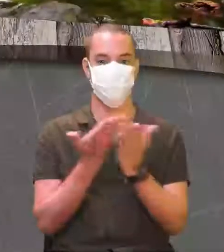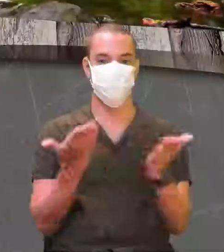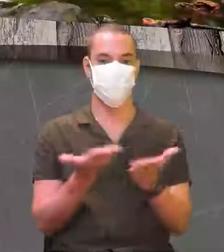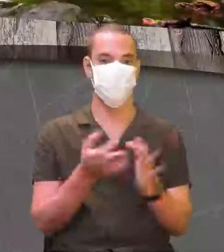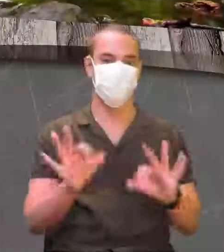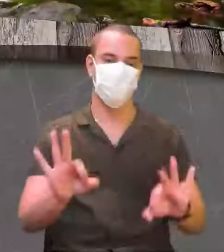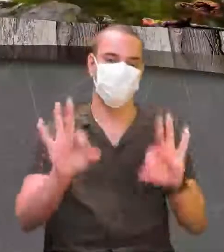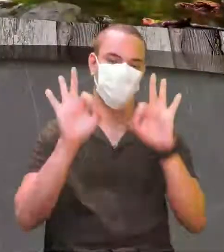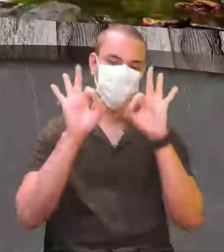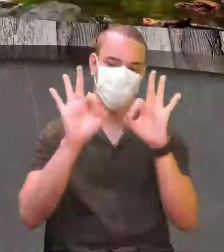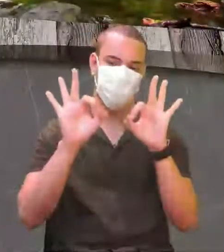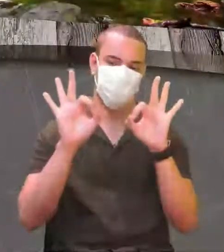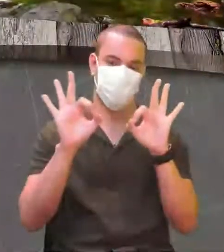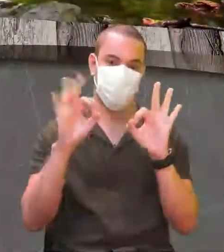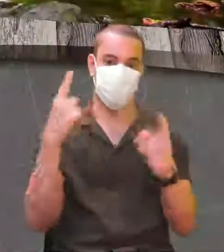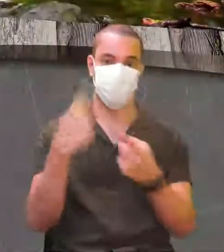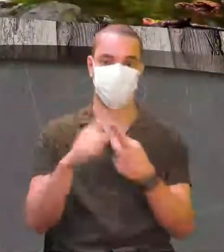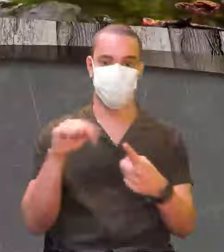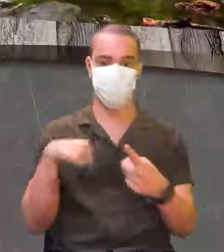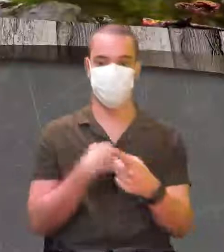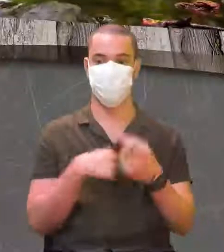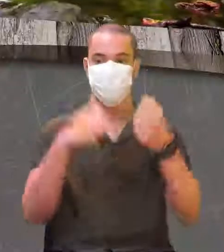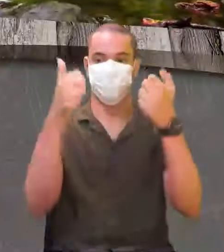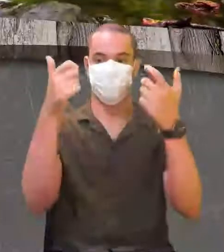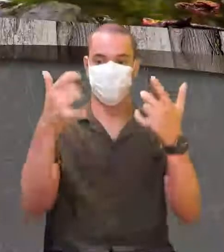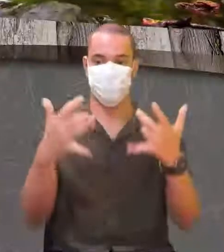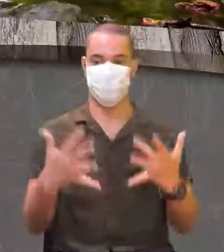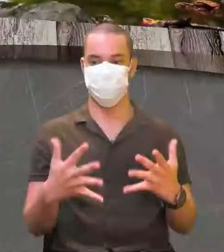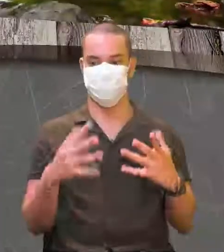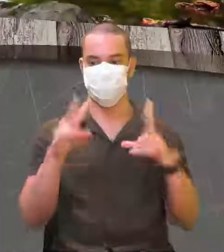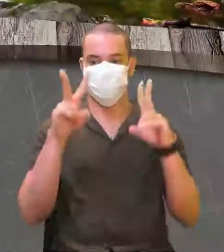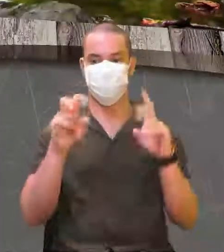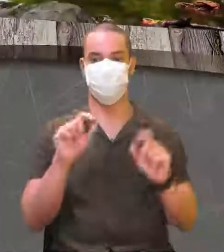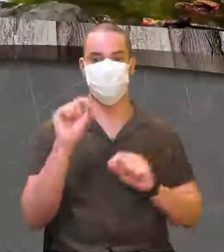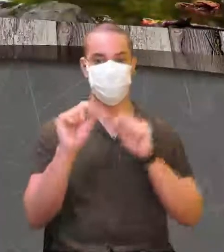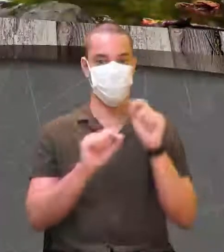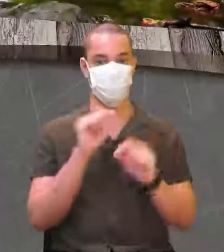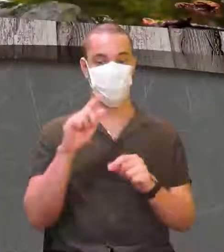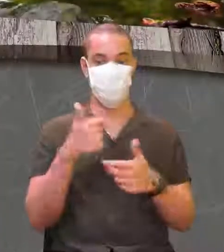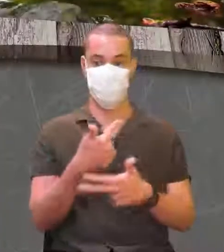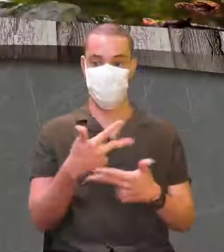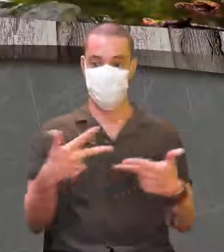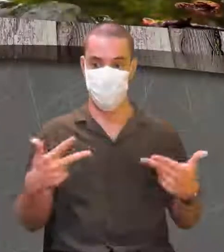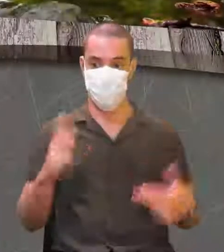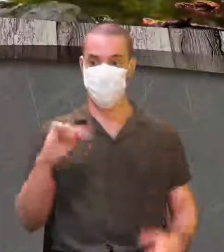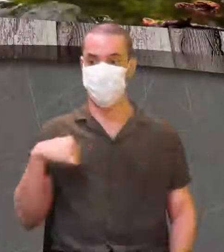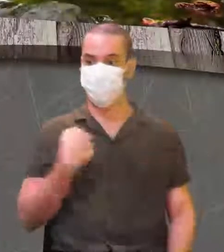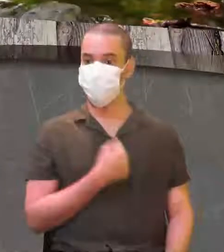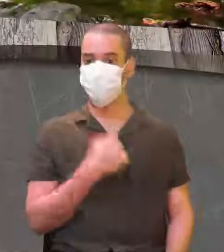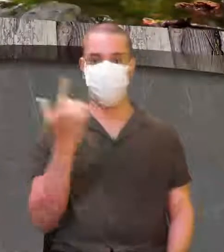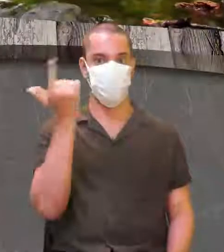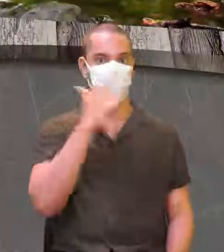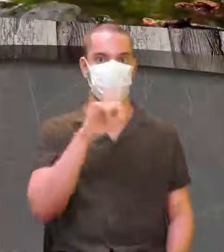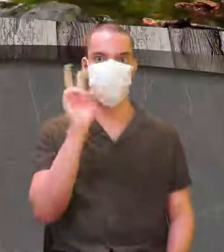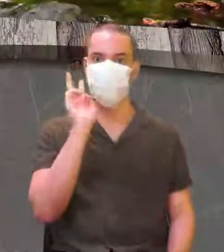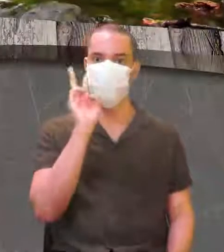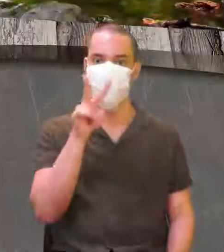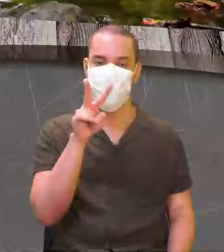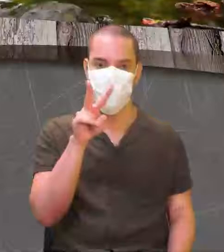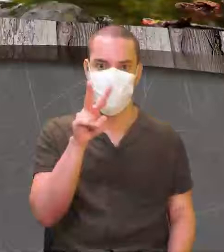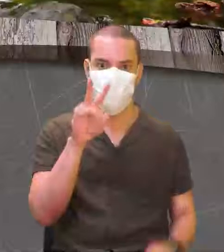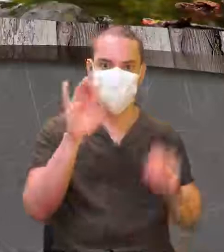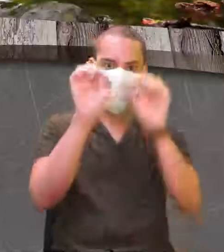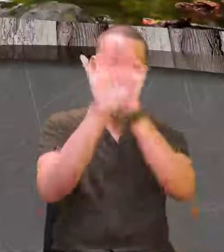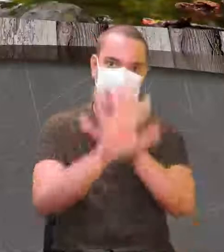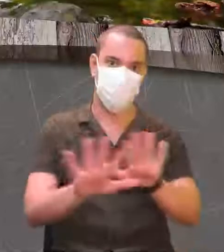super top, né, prof? É isso aí. Nós vamos falar agora sobre algo que a gente não consegue visualizar